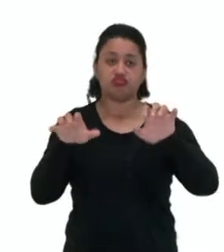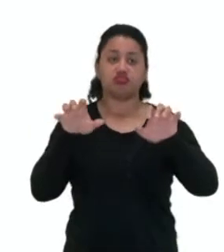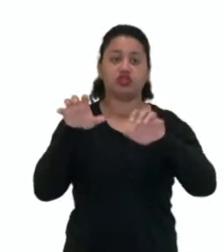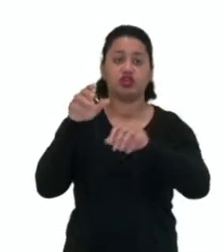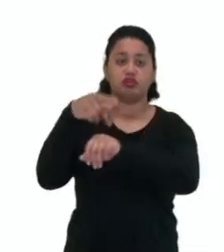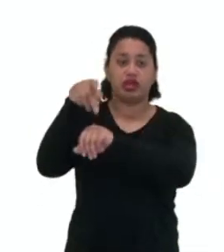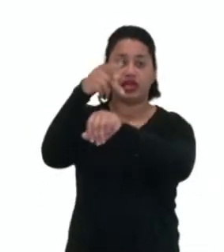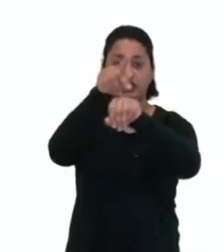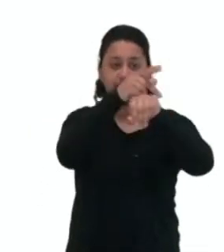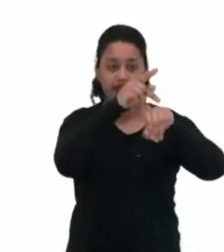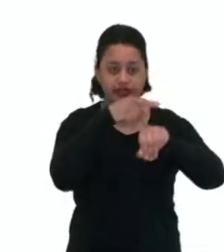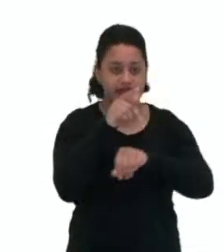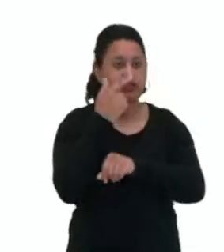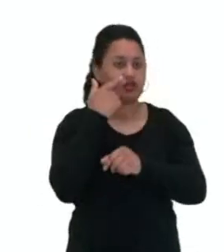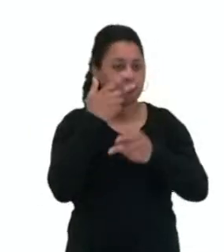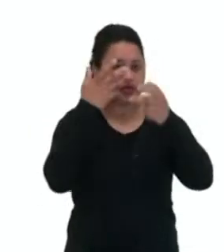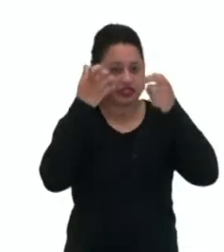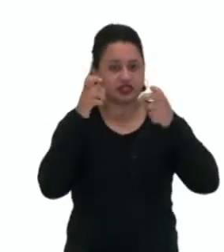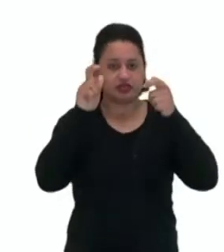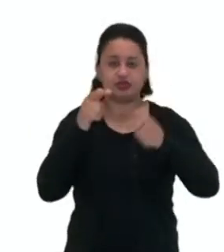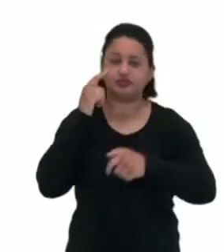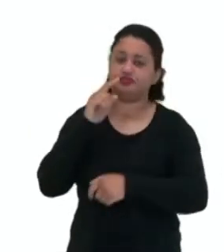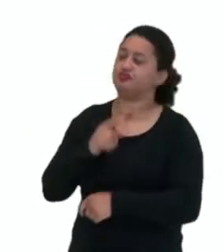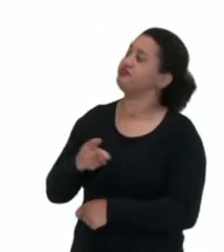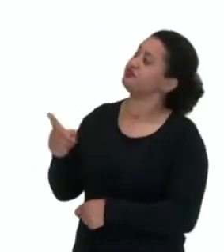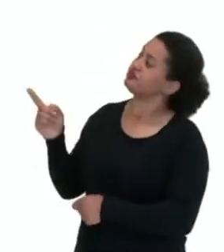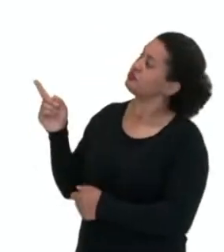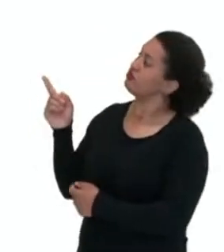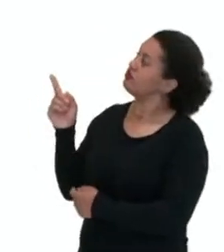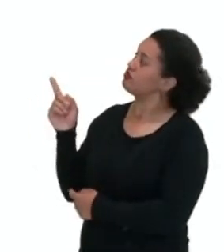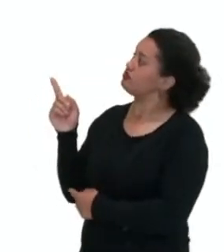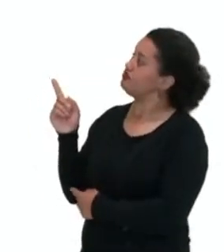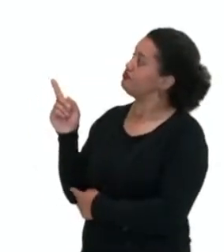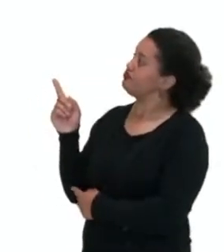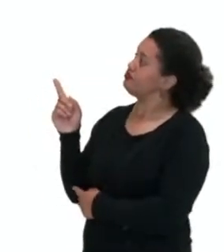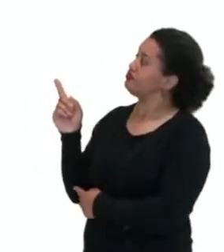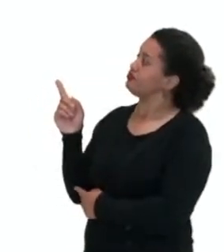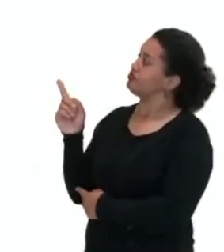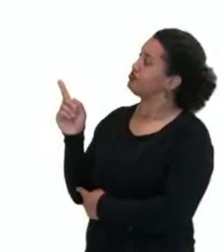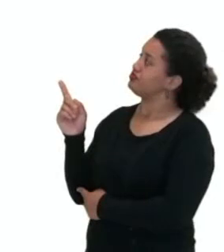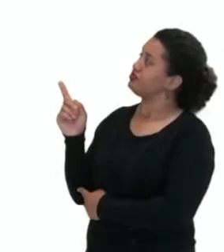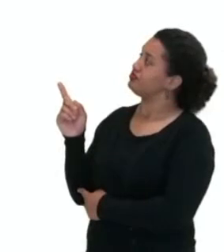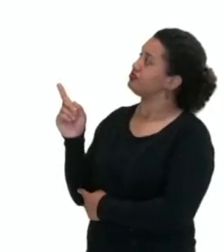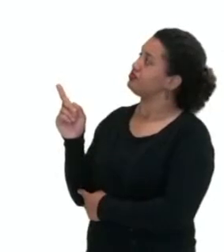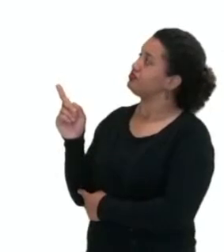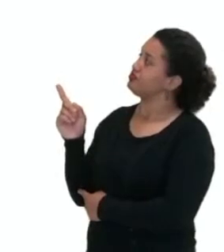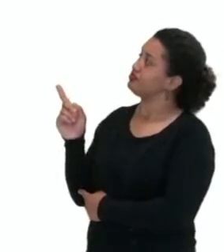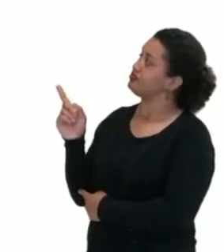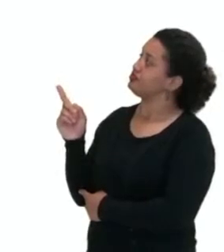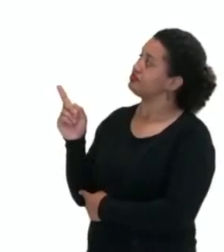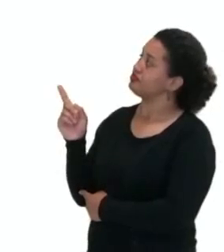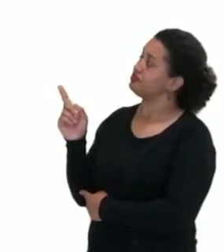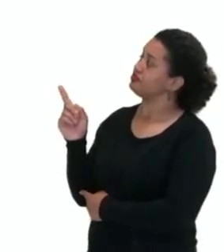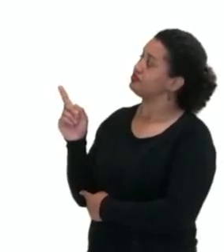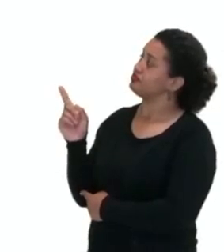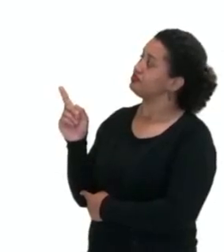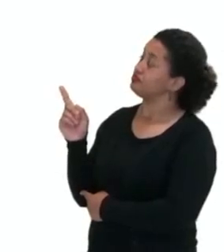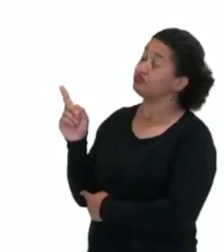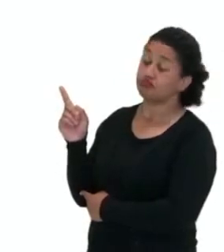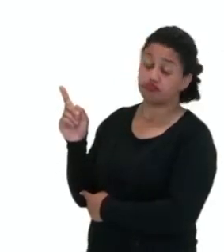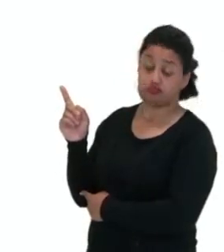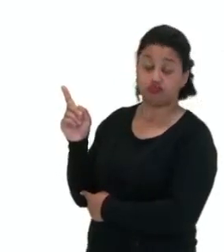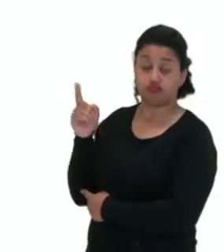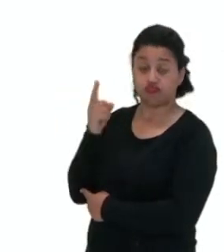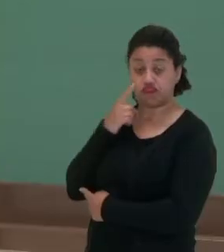curdos na Turquia, na Síria, no Iraque, no Irã, Armênia e Azerbaijão. E a segunda pergunta que eu trago aqui para